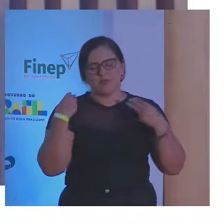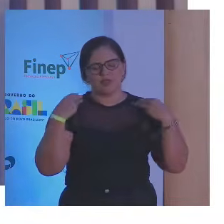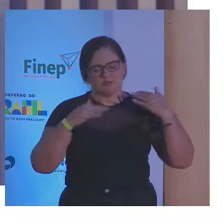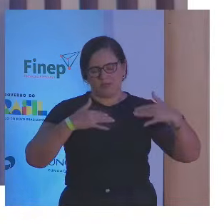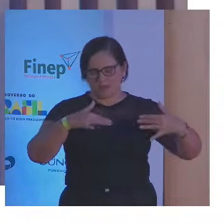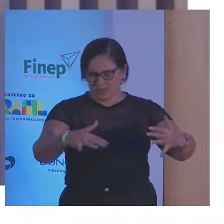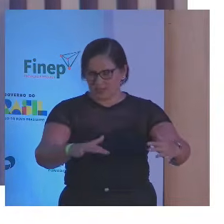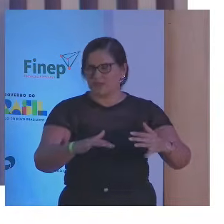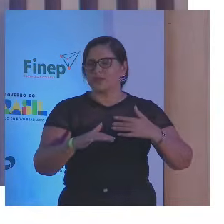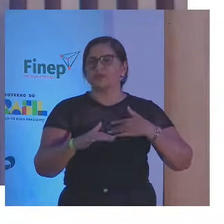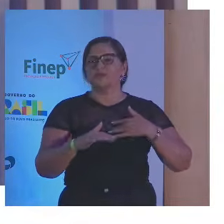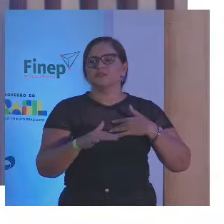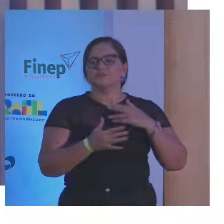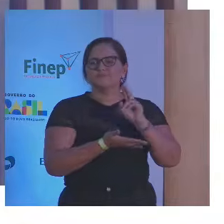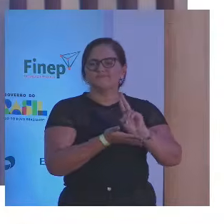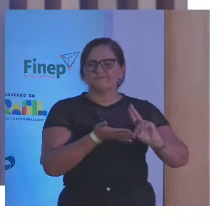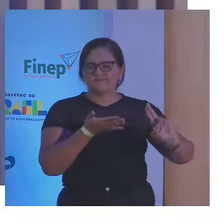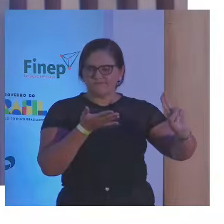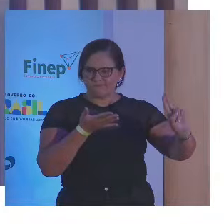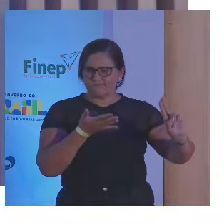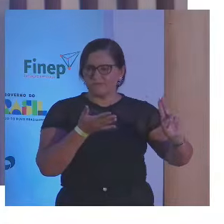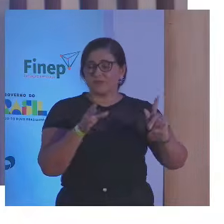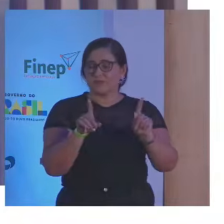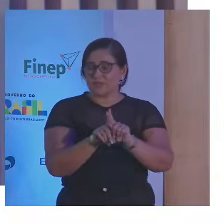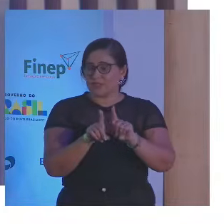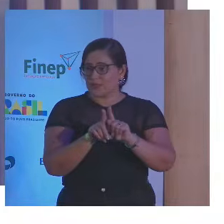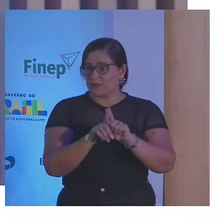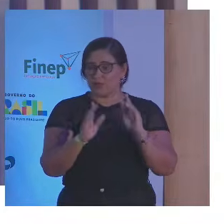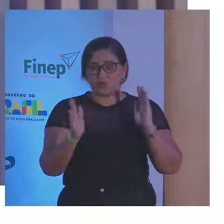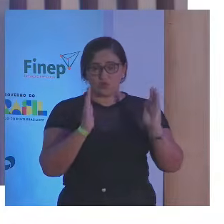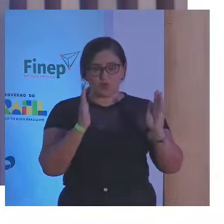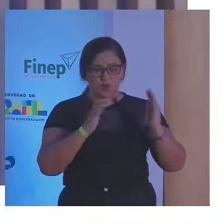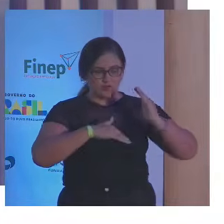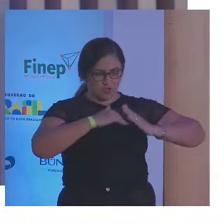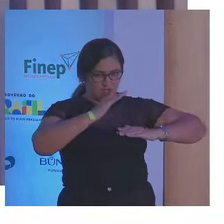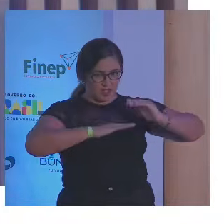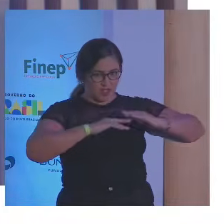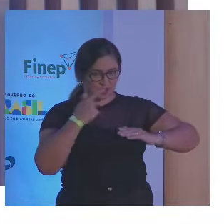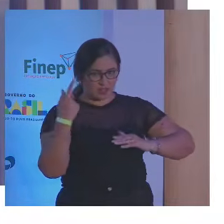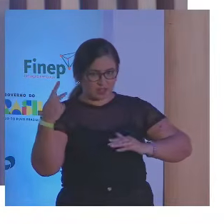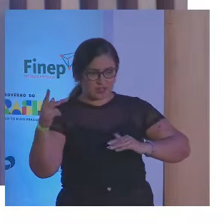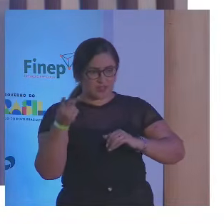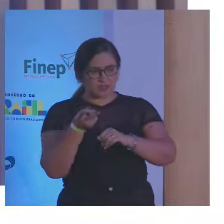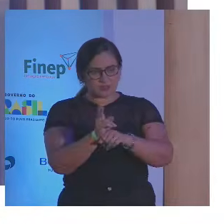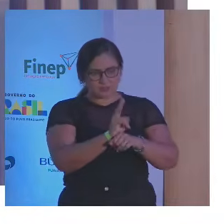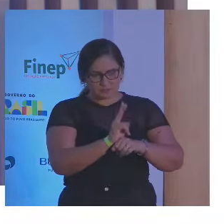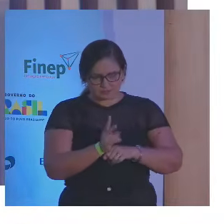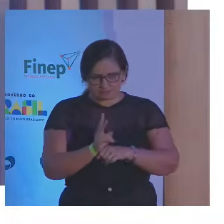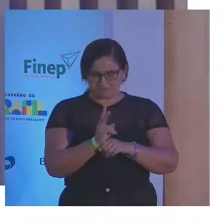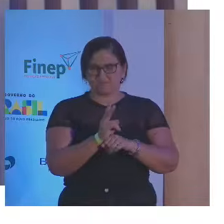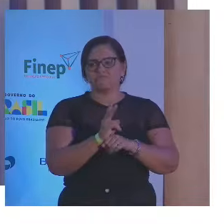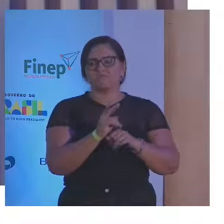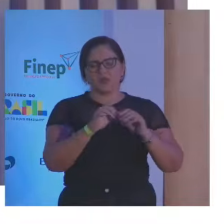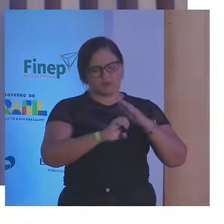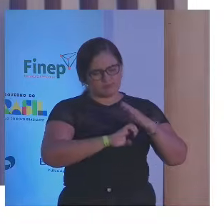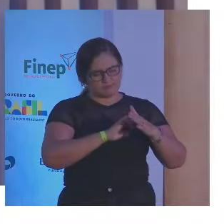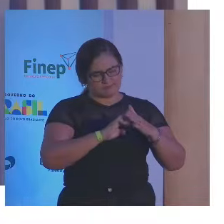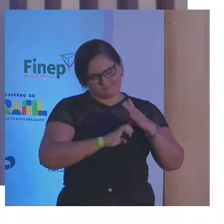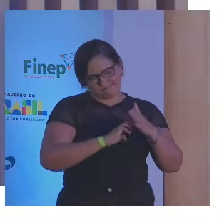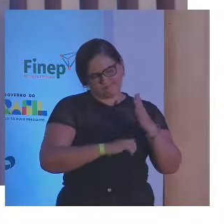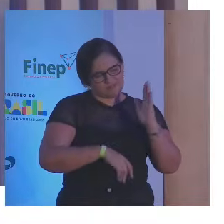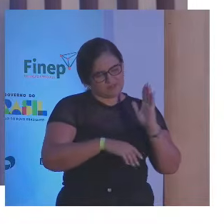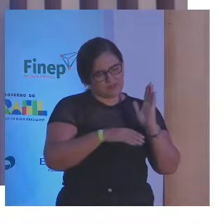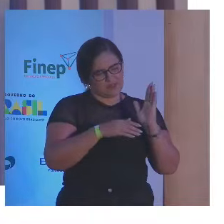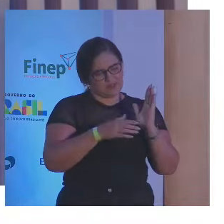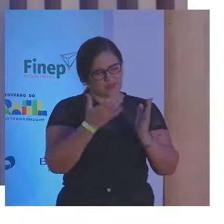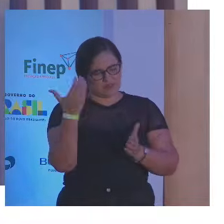Texas A&M University. E também, durante a sua carreira, ele supervisionou a Science Operation do programa